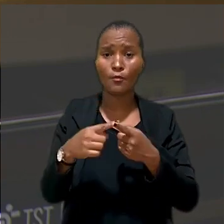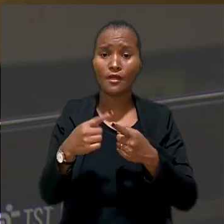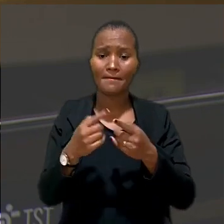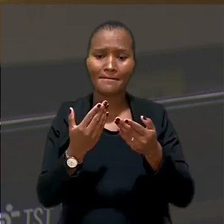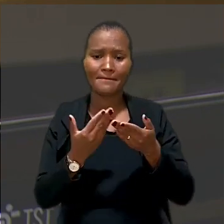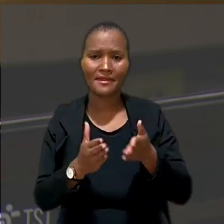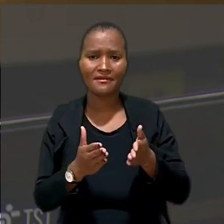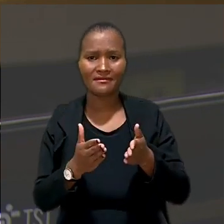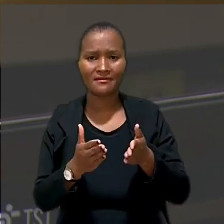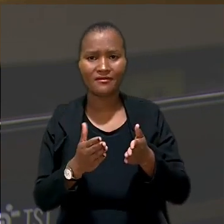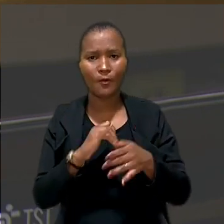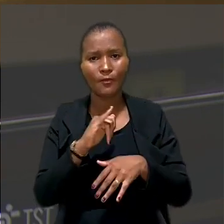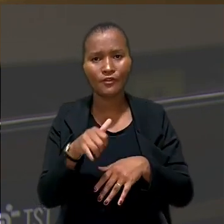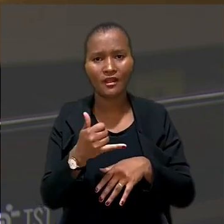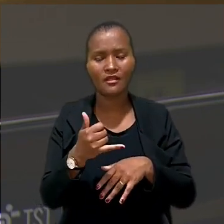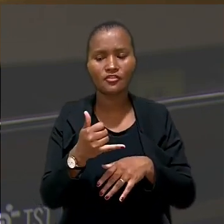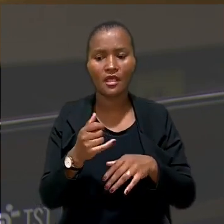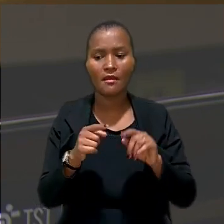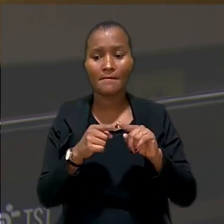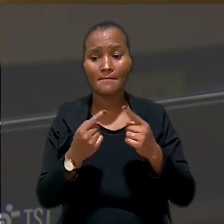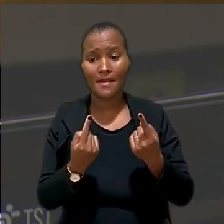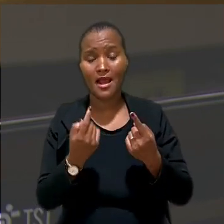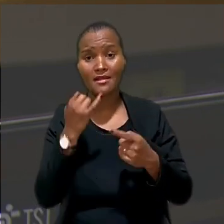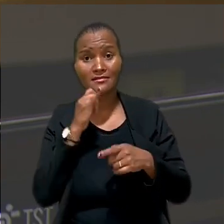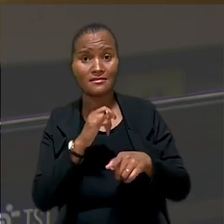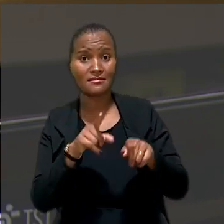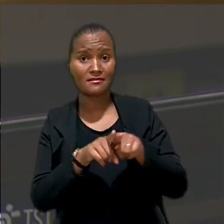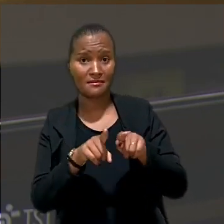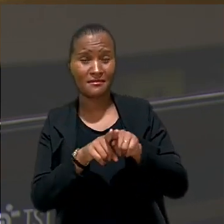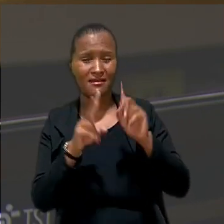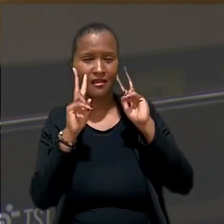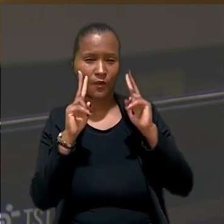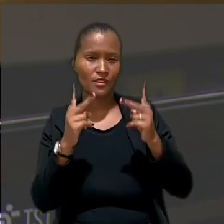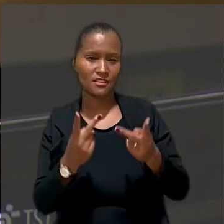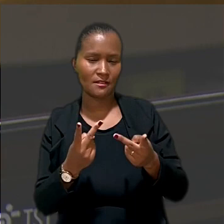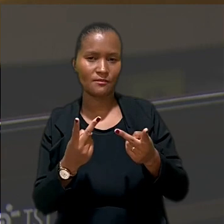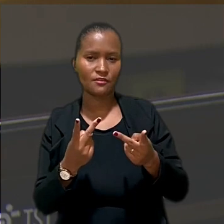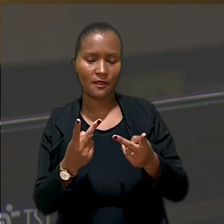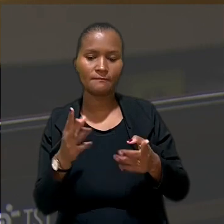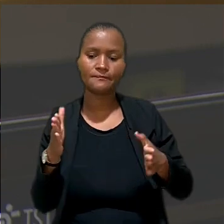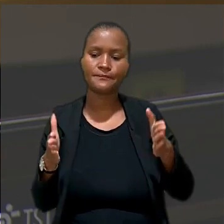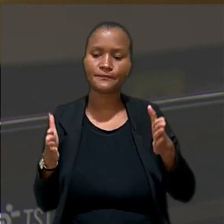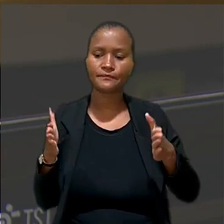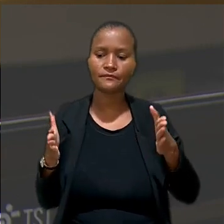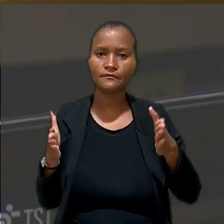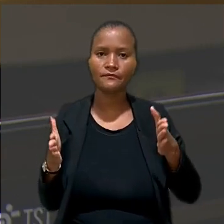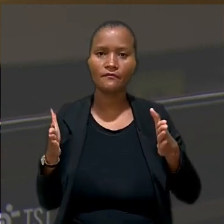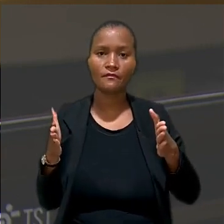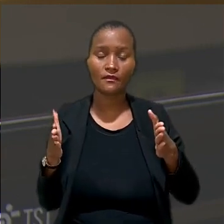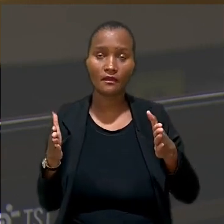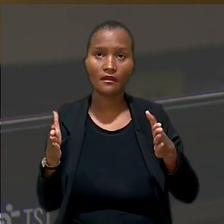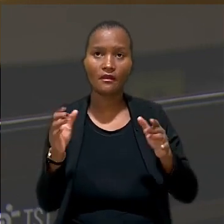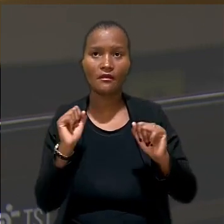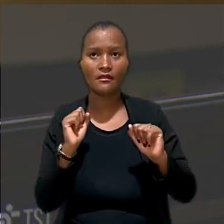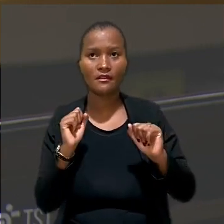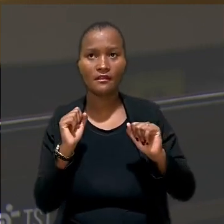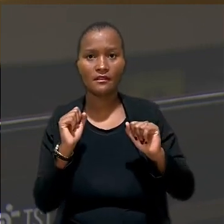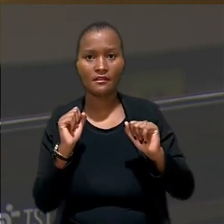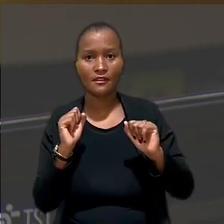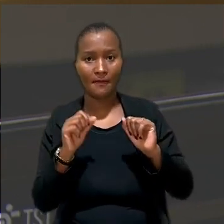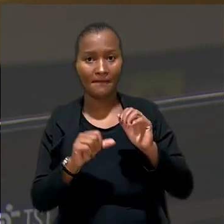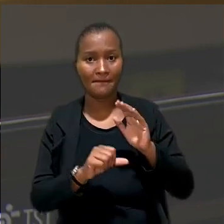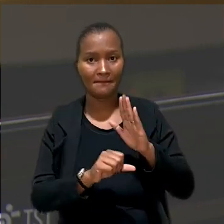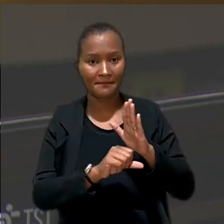perda de uma chance. Mas se também reconhecermos que, durante